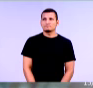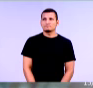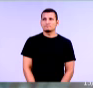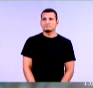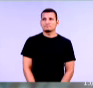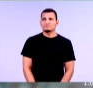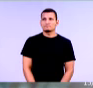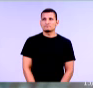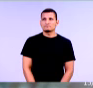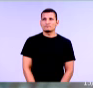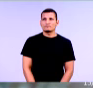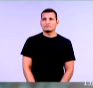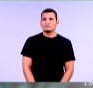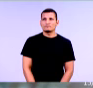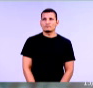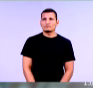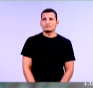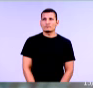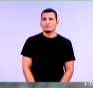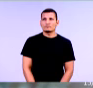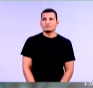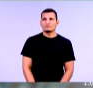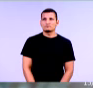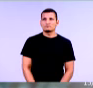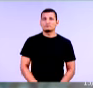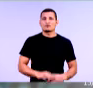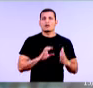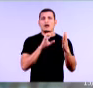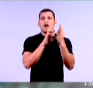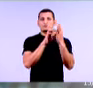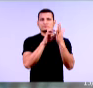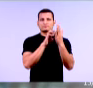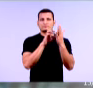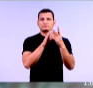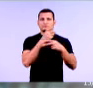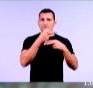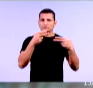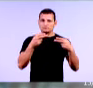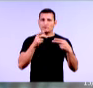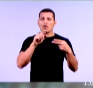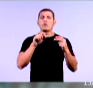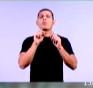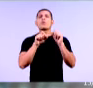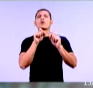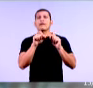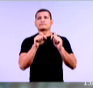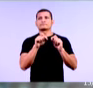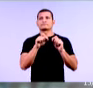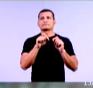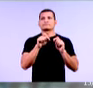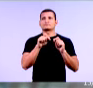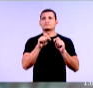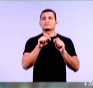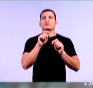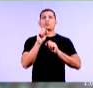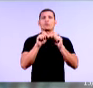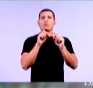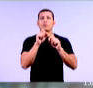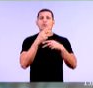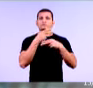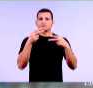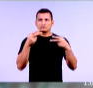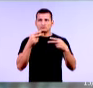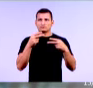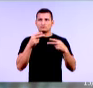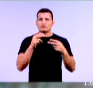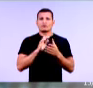Vamos lá. As características de um objeto diz o que ele é. Olha aqui, o que o objeto é.